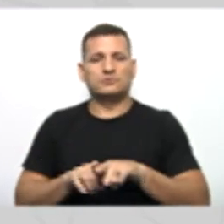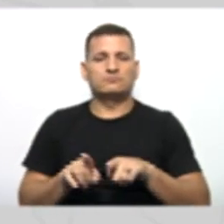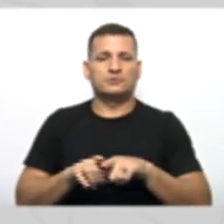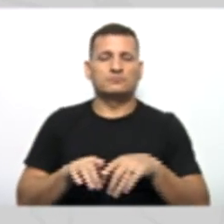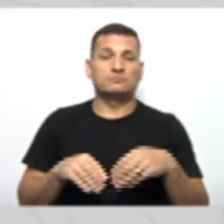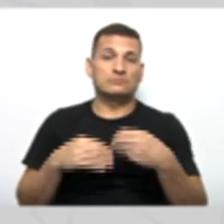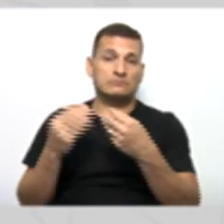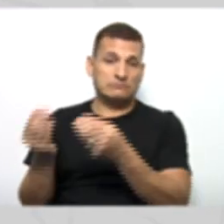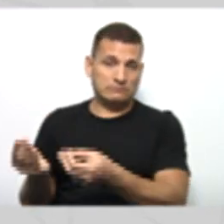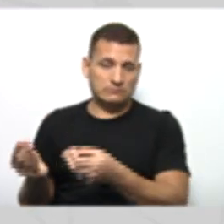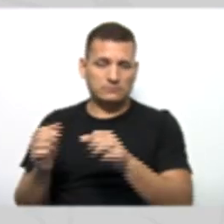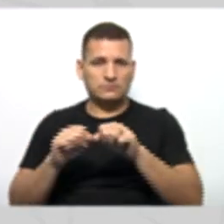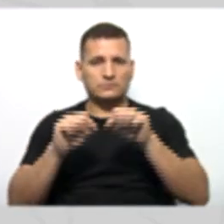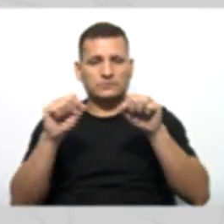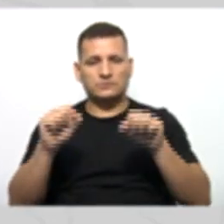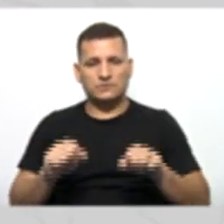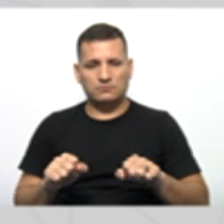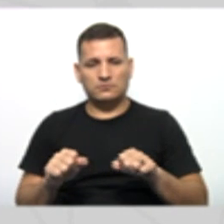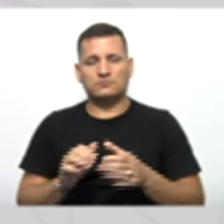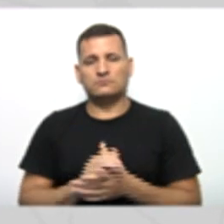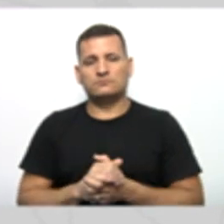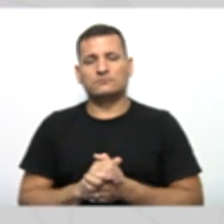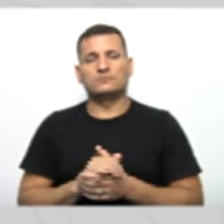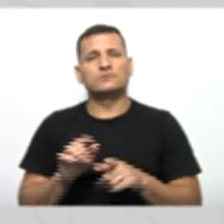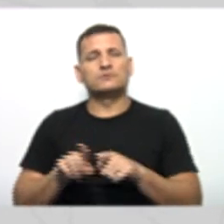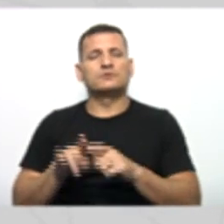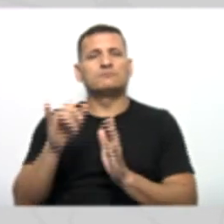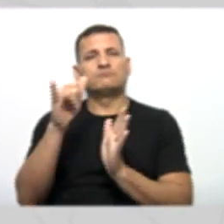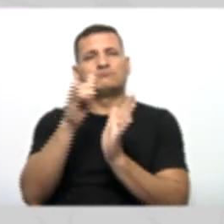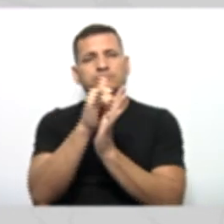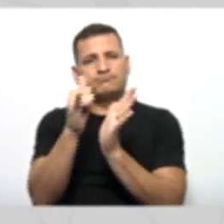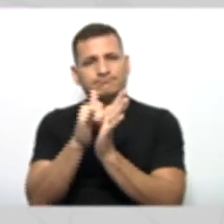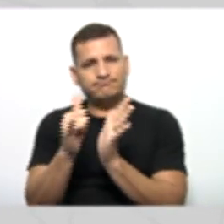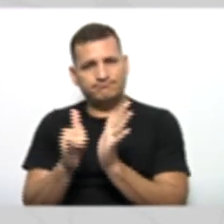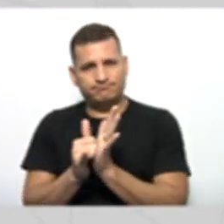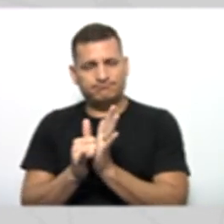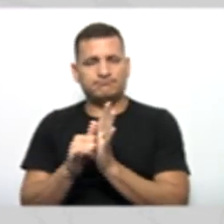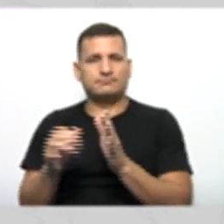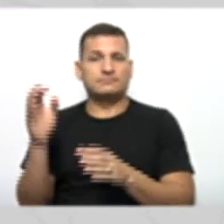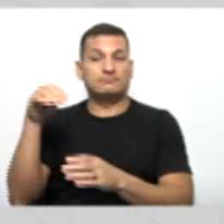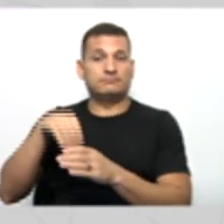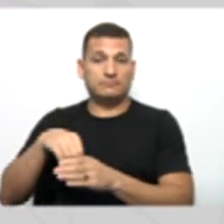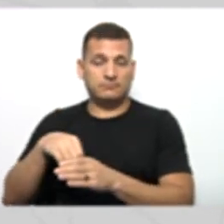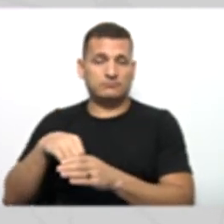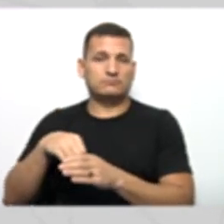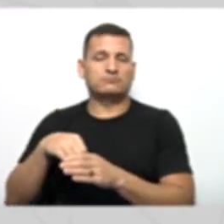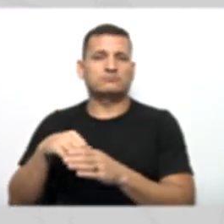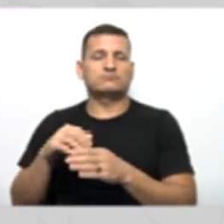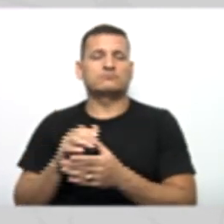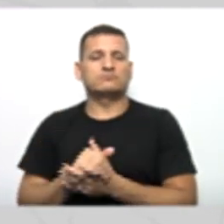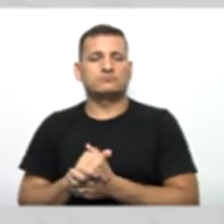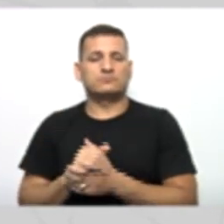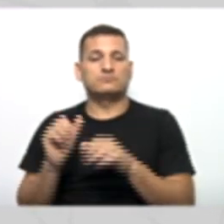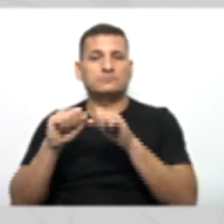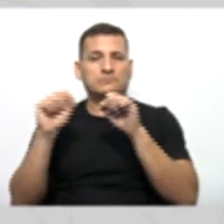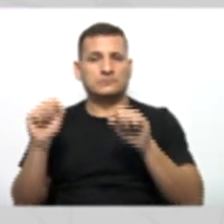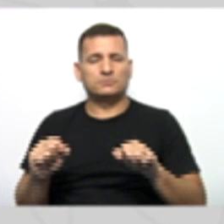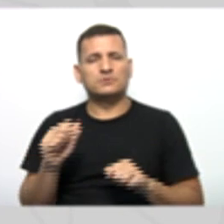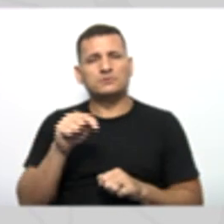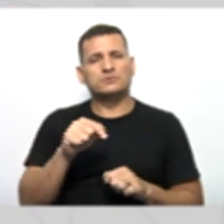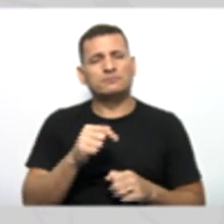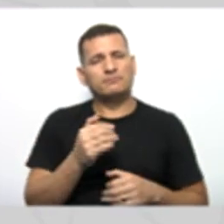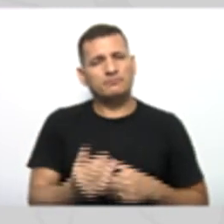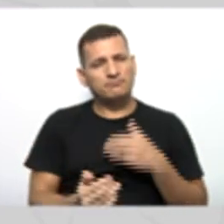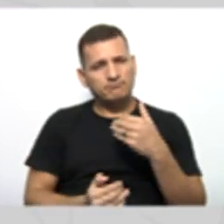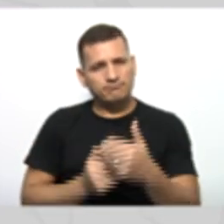e implantação, que são as instalações do software no cliente. O passo a passo desse processo é perfeitamente